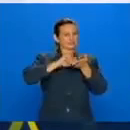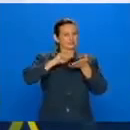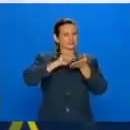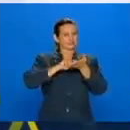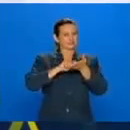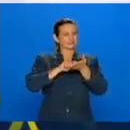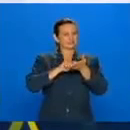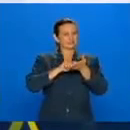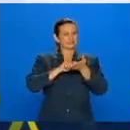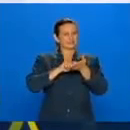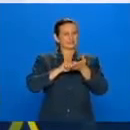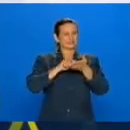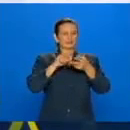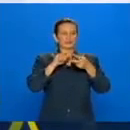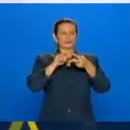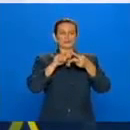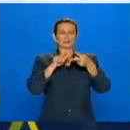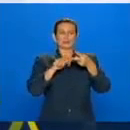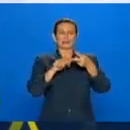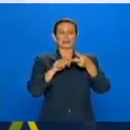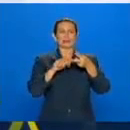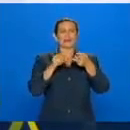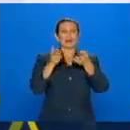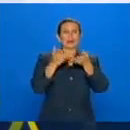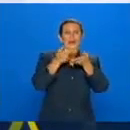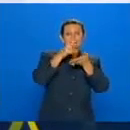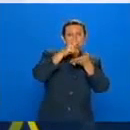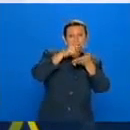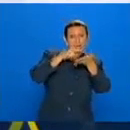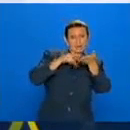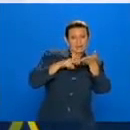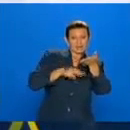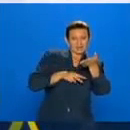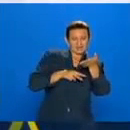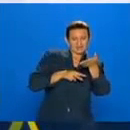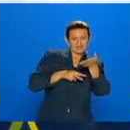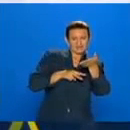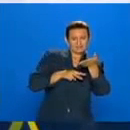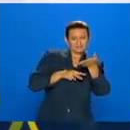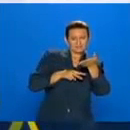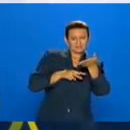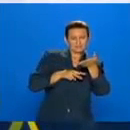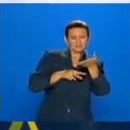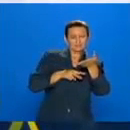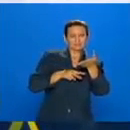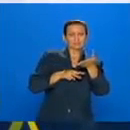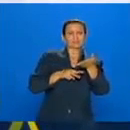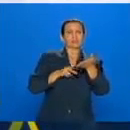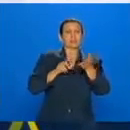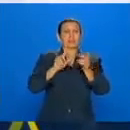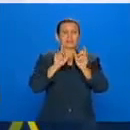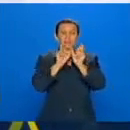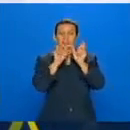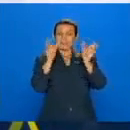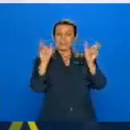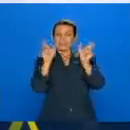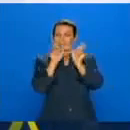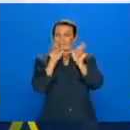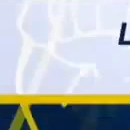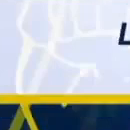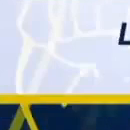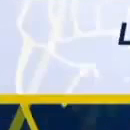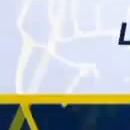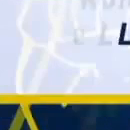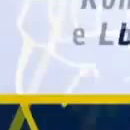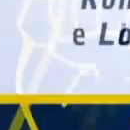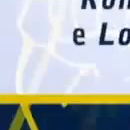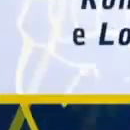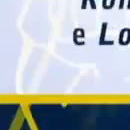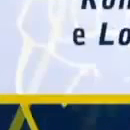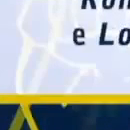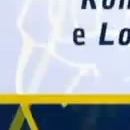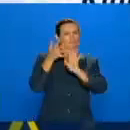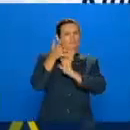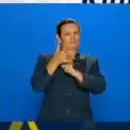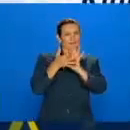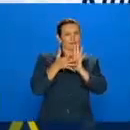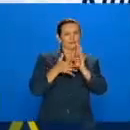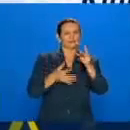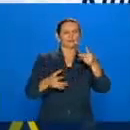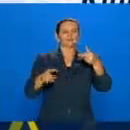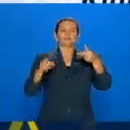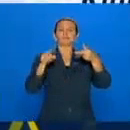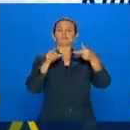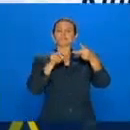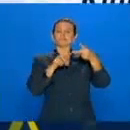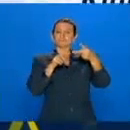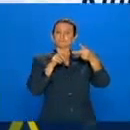Ferreira Brito, com uma pesquisa por uma gramática de língua de sinais, da editora Tempo Brasileiro, e também